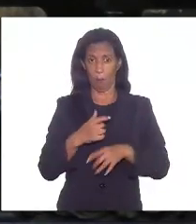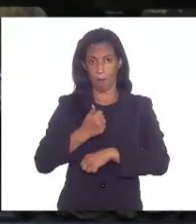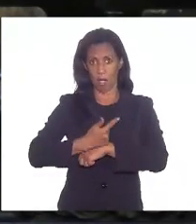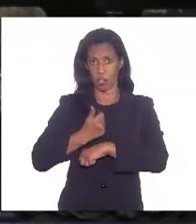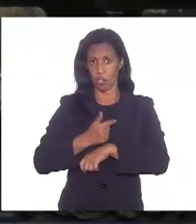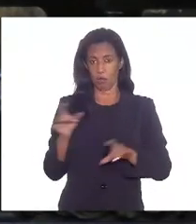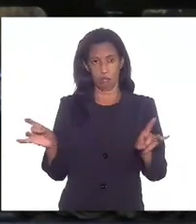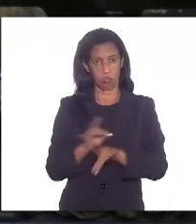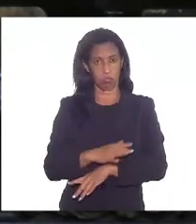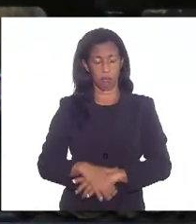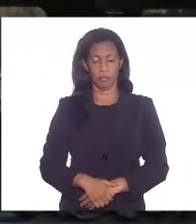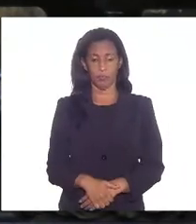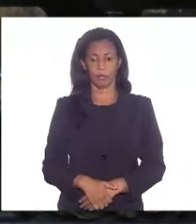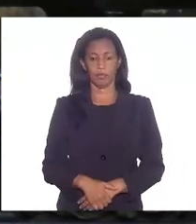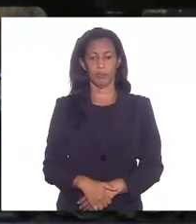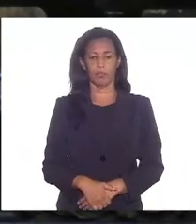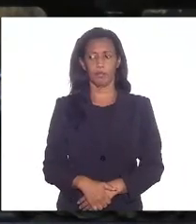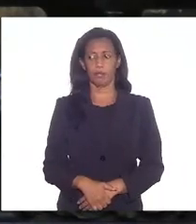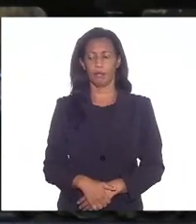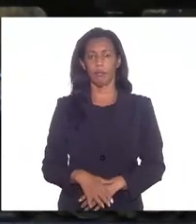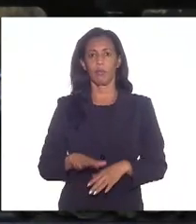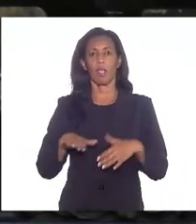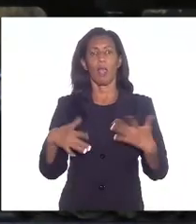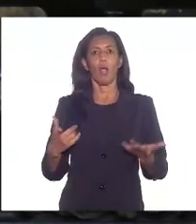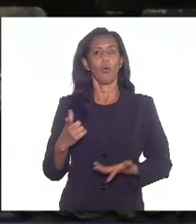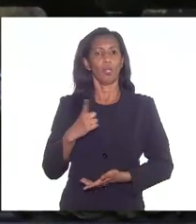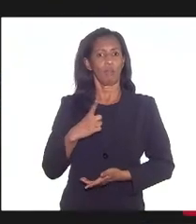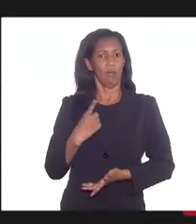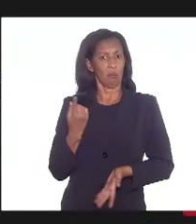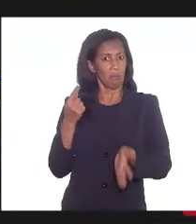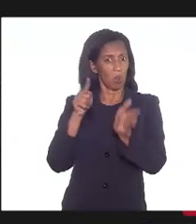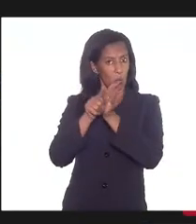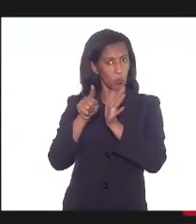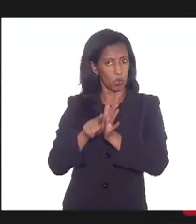meio-dia. Alguém mais tem algum quesito?